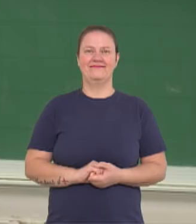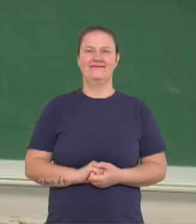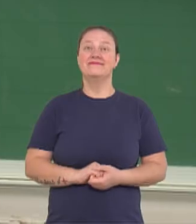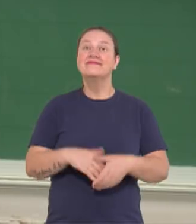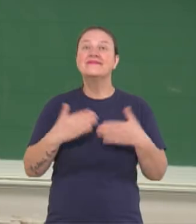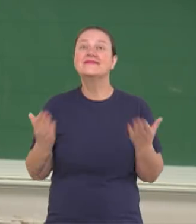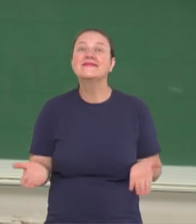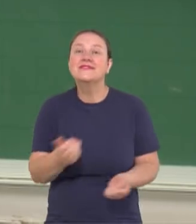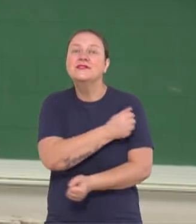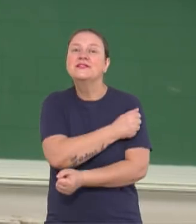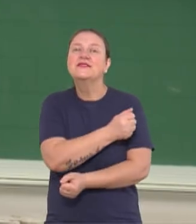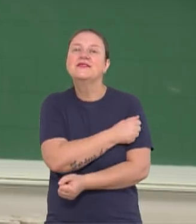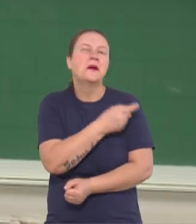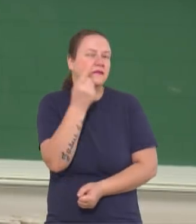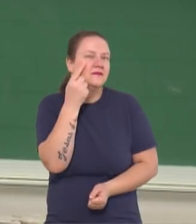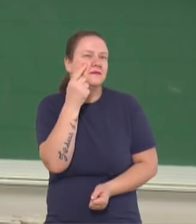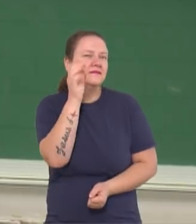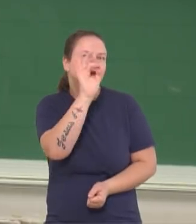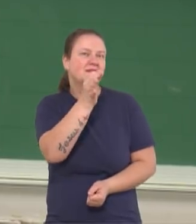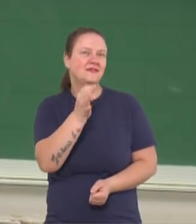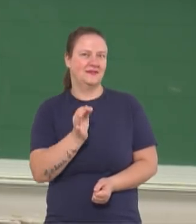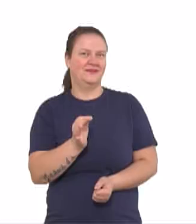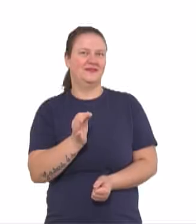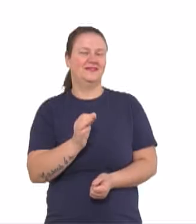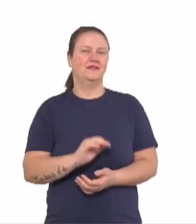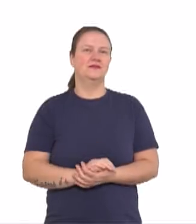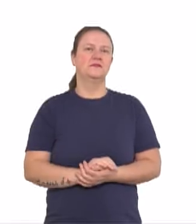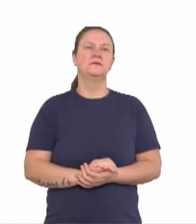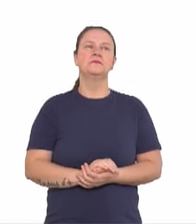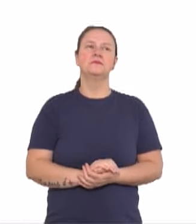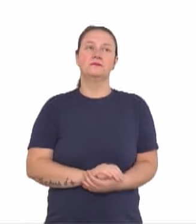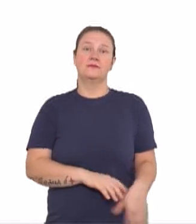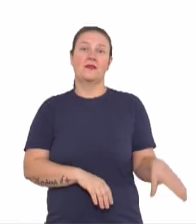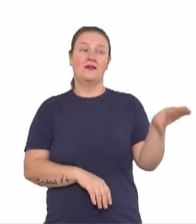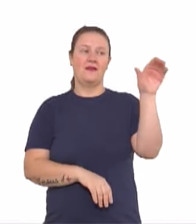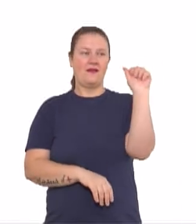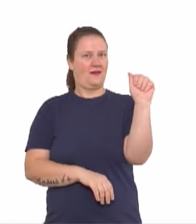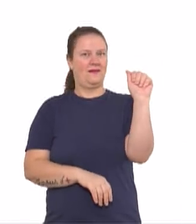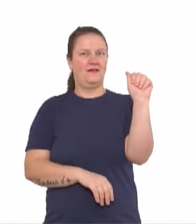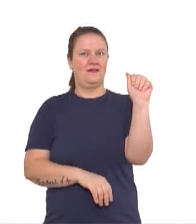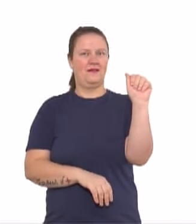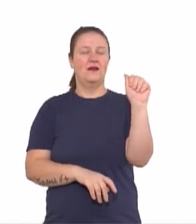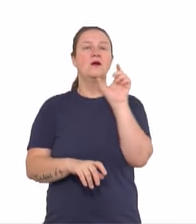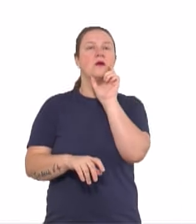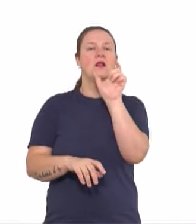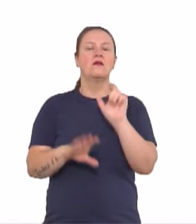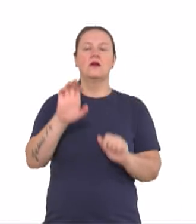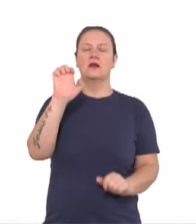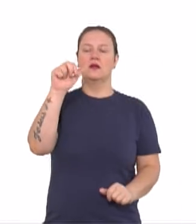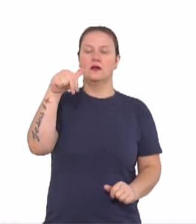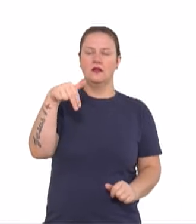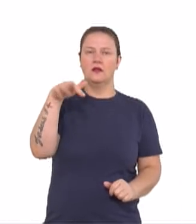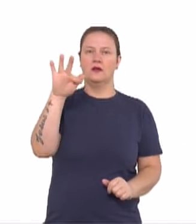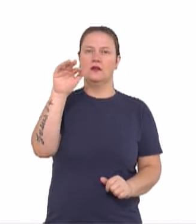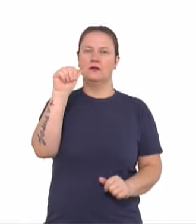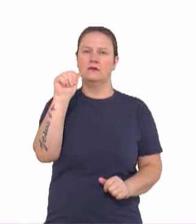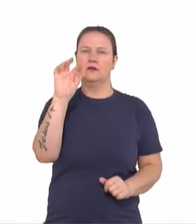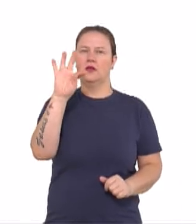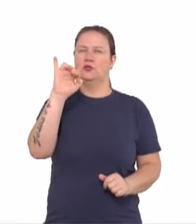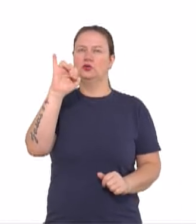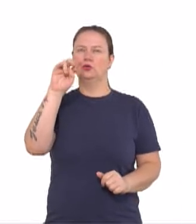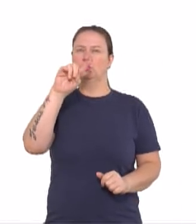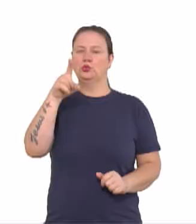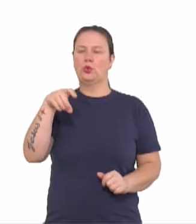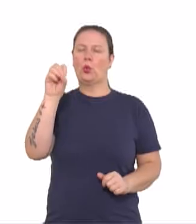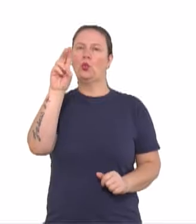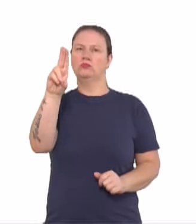E aí, pessoal, vamos ver quem acertou? Muito bem, enfatizou. Enfatizou não é uma palavra utilizada, né, no